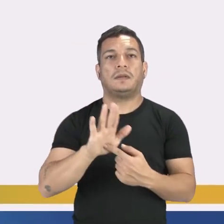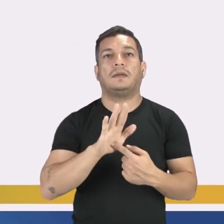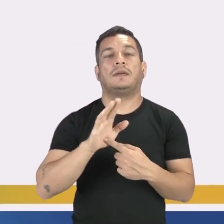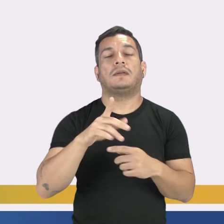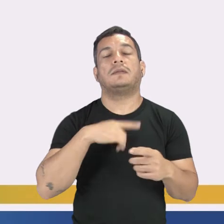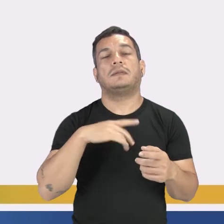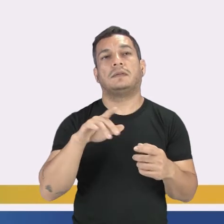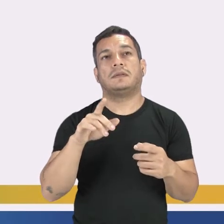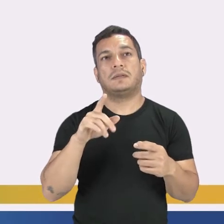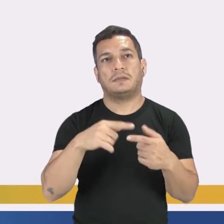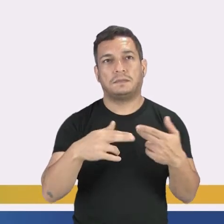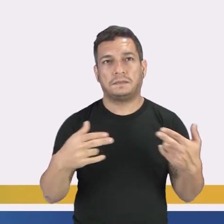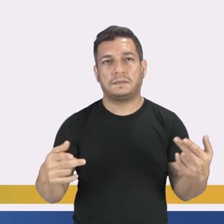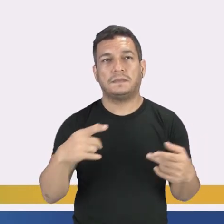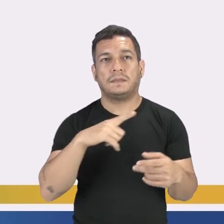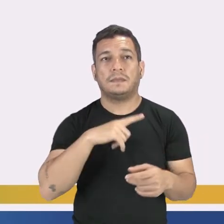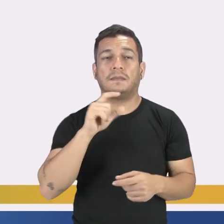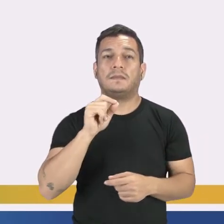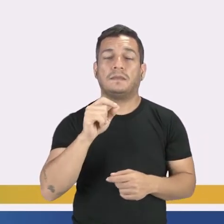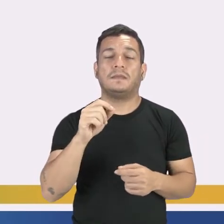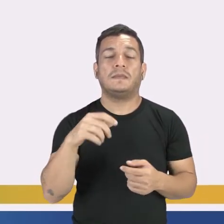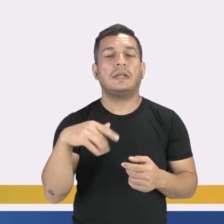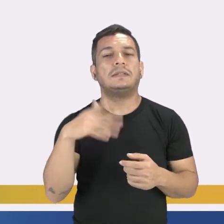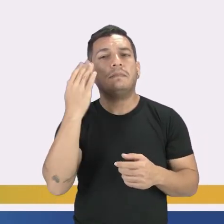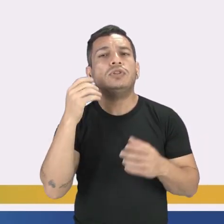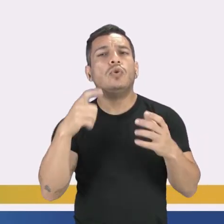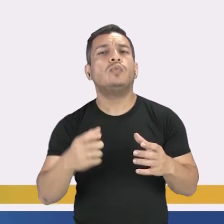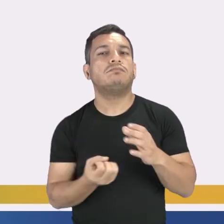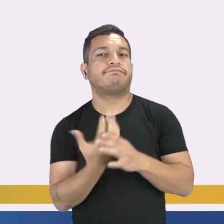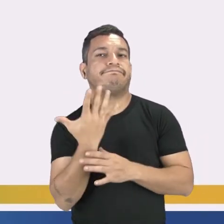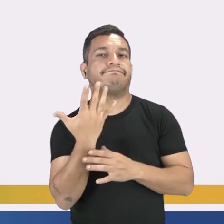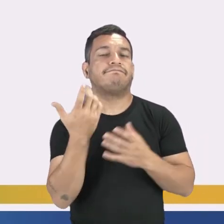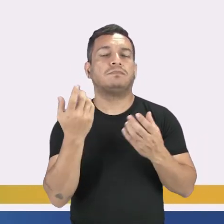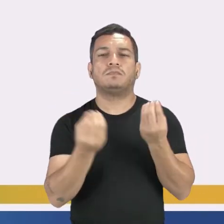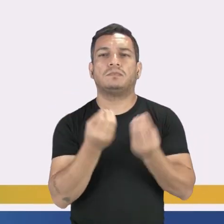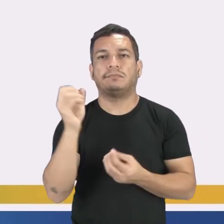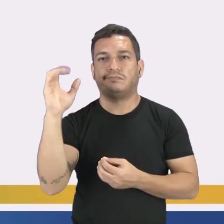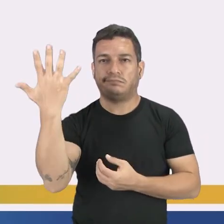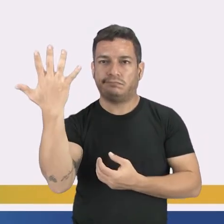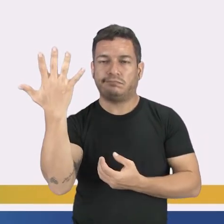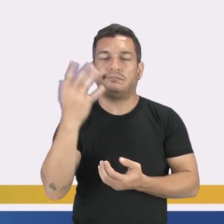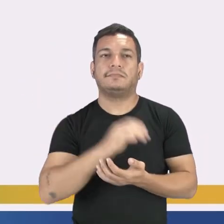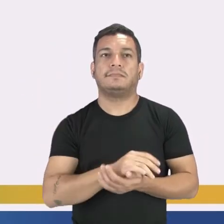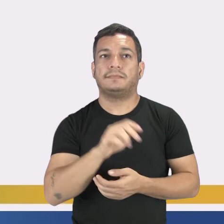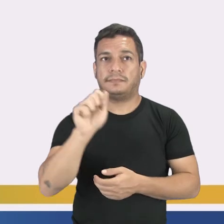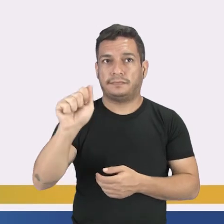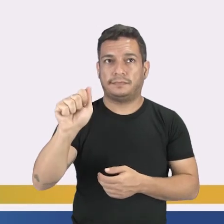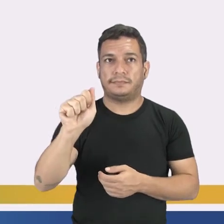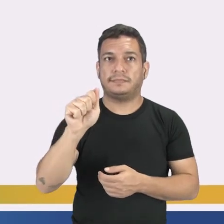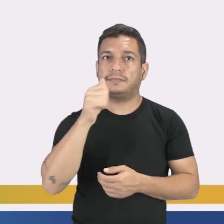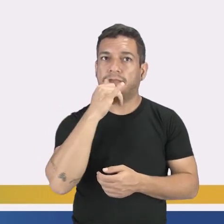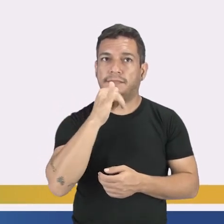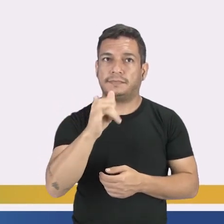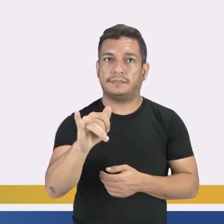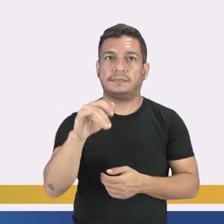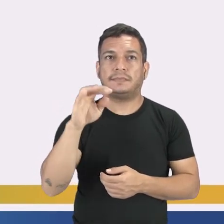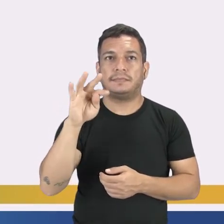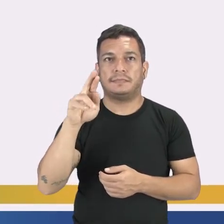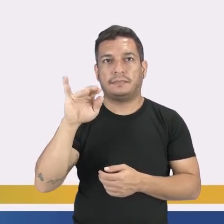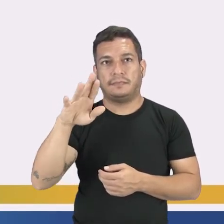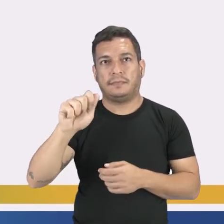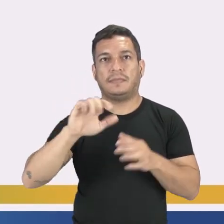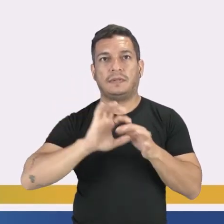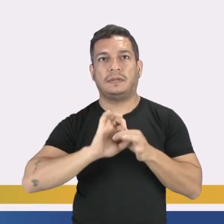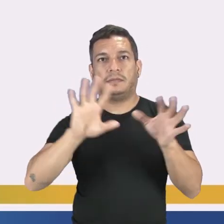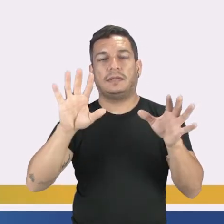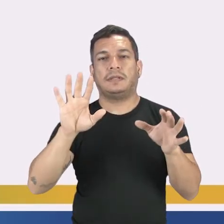determinadas amostras de substância provém, ele quer saber de onde que vem a radioatividade, como que acontece. Opção A, a energia térmica liberada